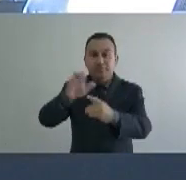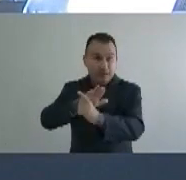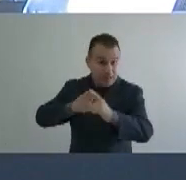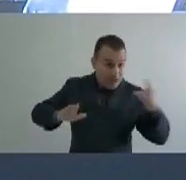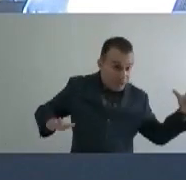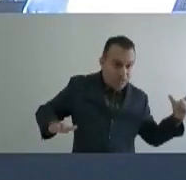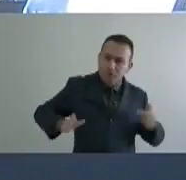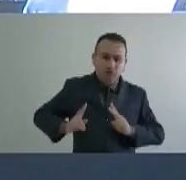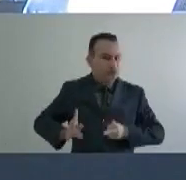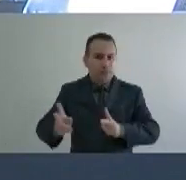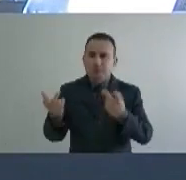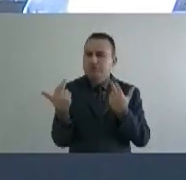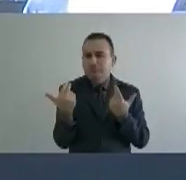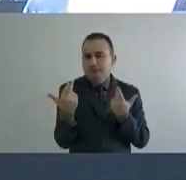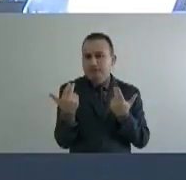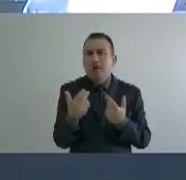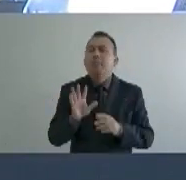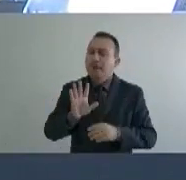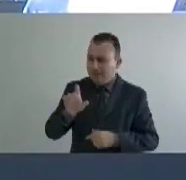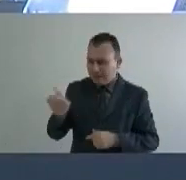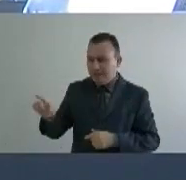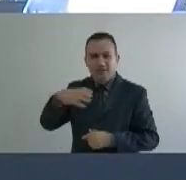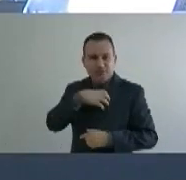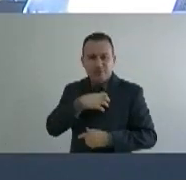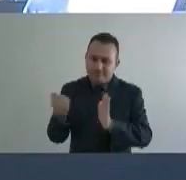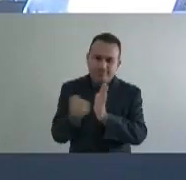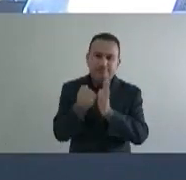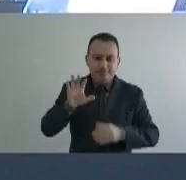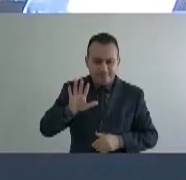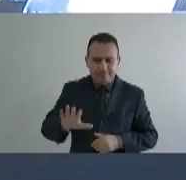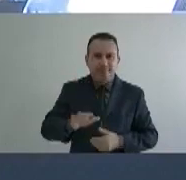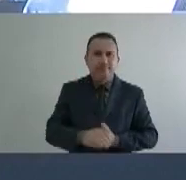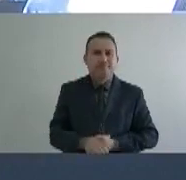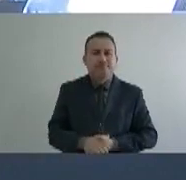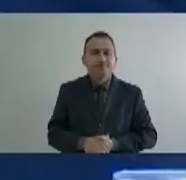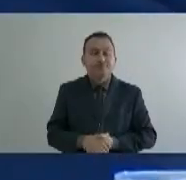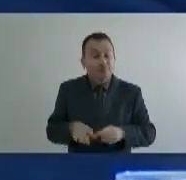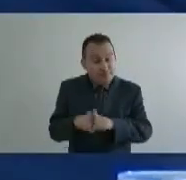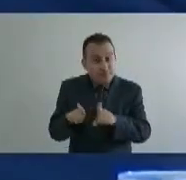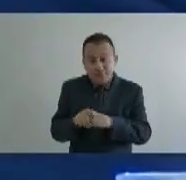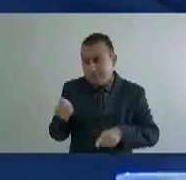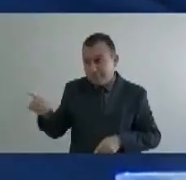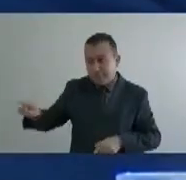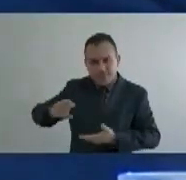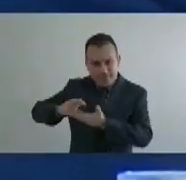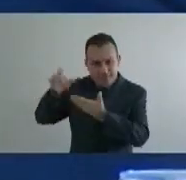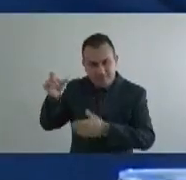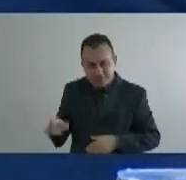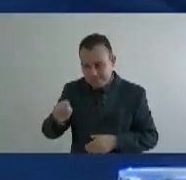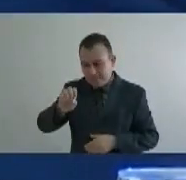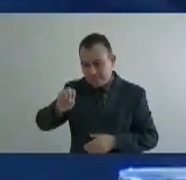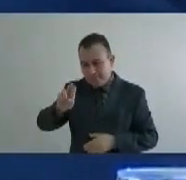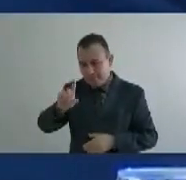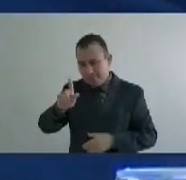antecessores, deixará sua marca pessoal. Aliás, o conselheiro Sérgio Ricardo, tenho plena certeza que sua